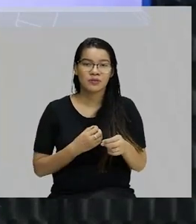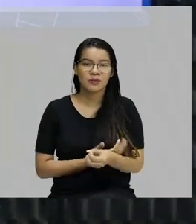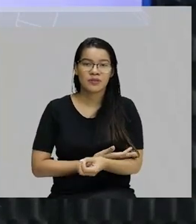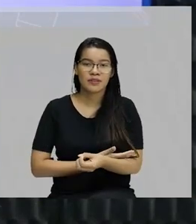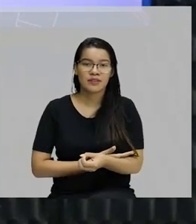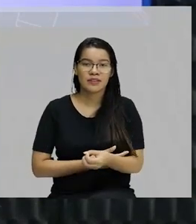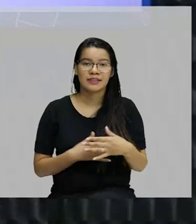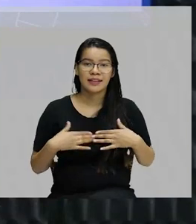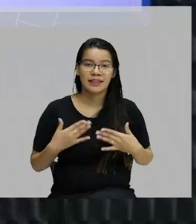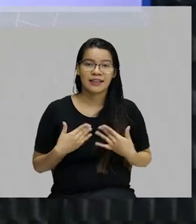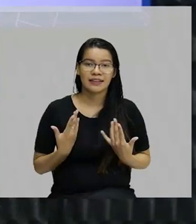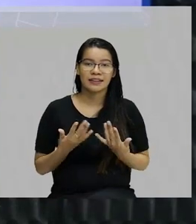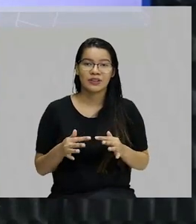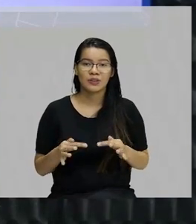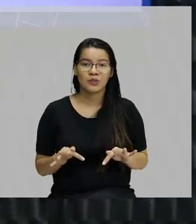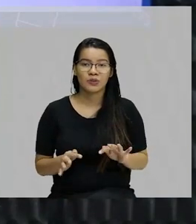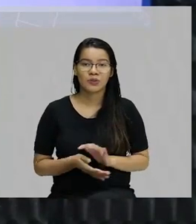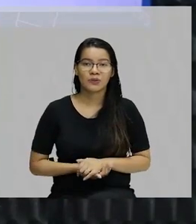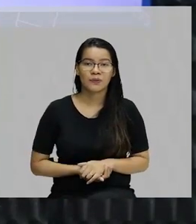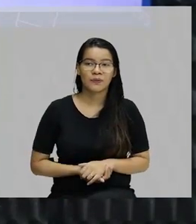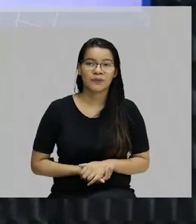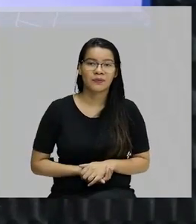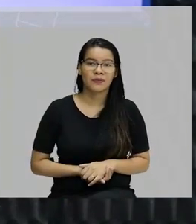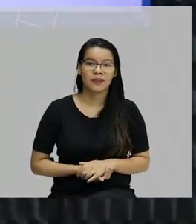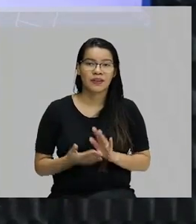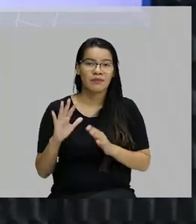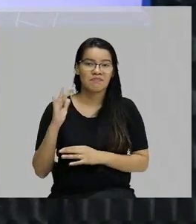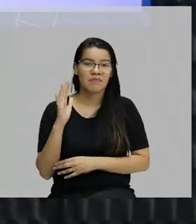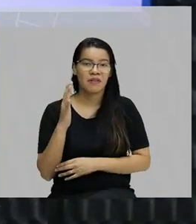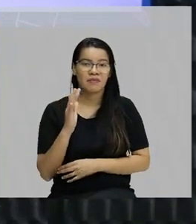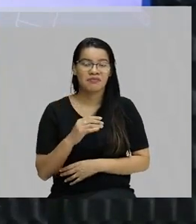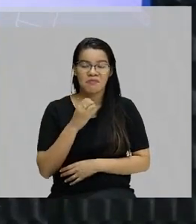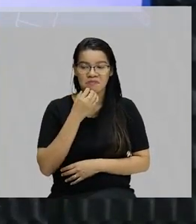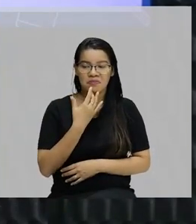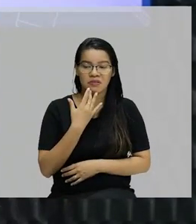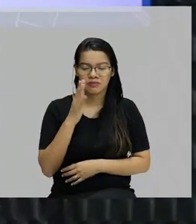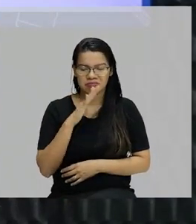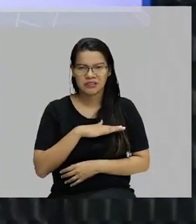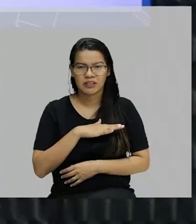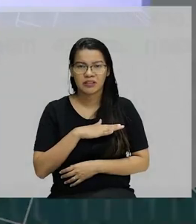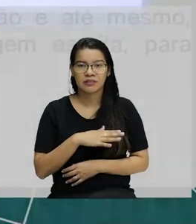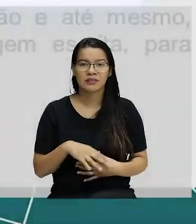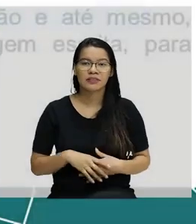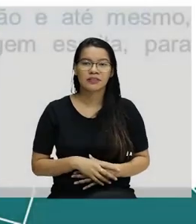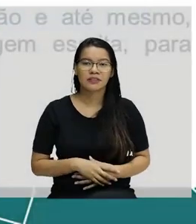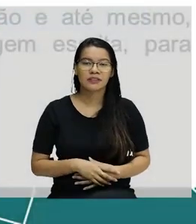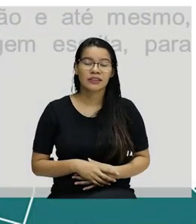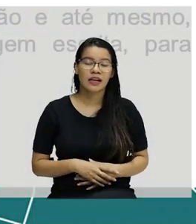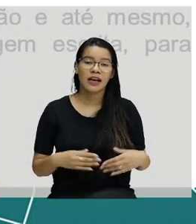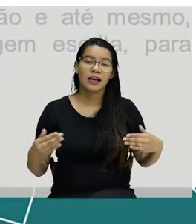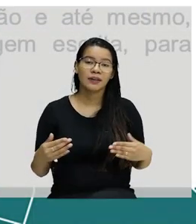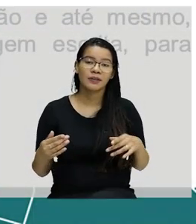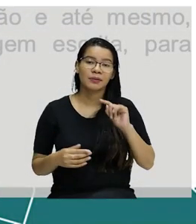de alegria de dor de de aplauso de aprovação de reprovação e agora o ponto de